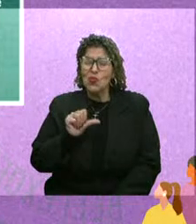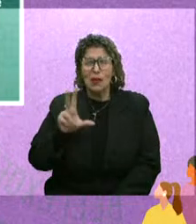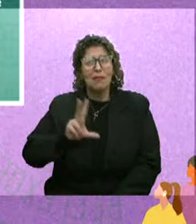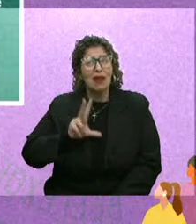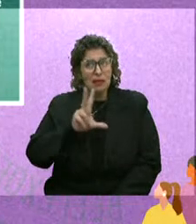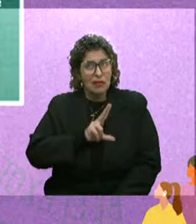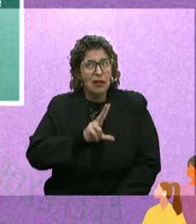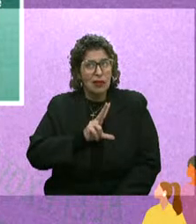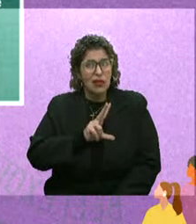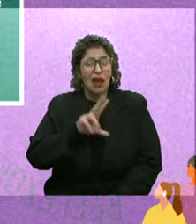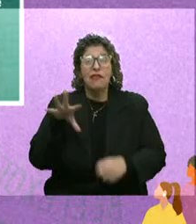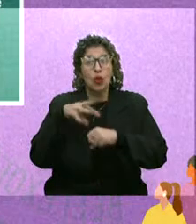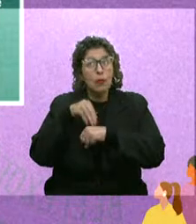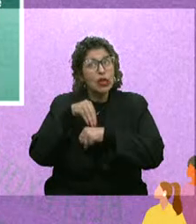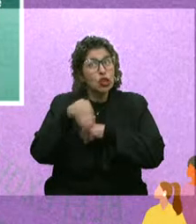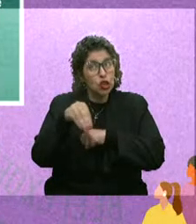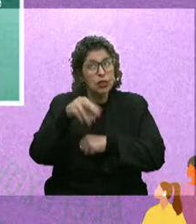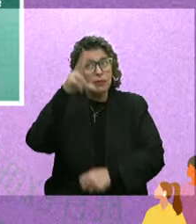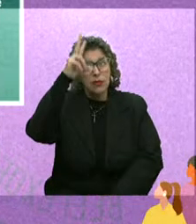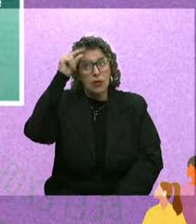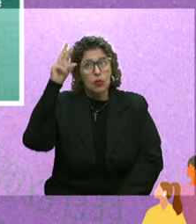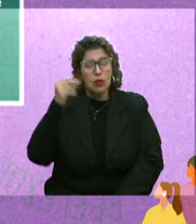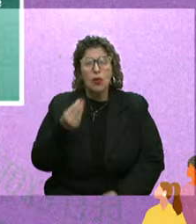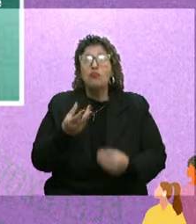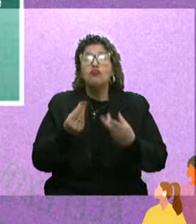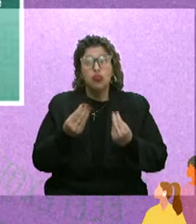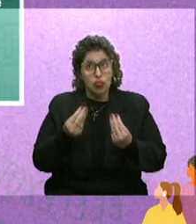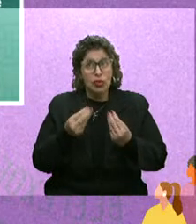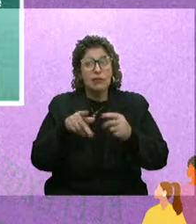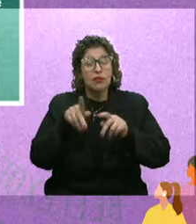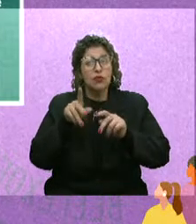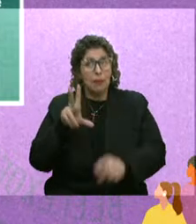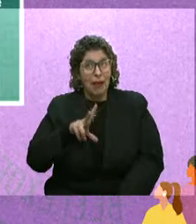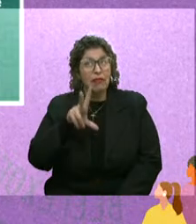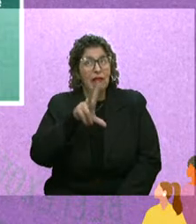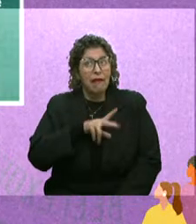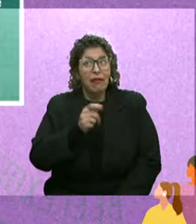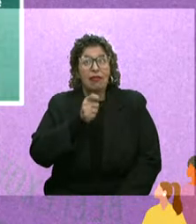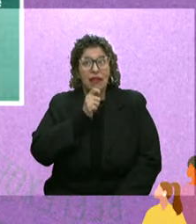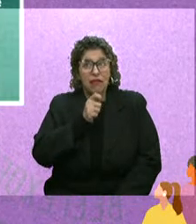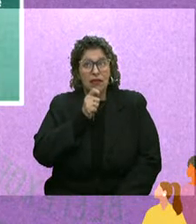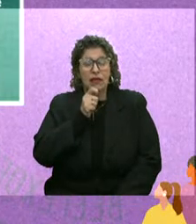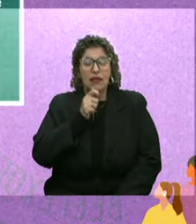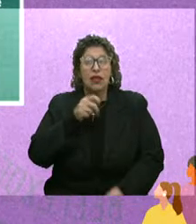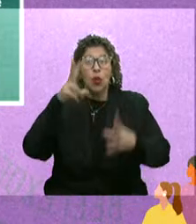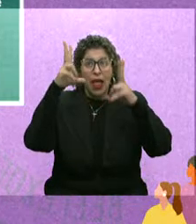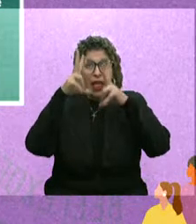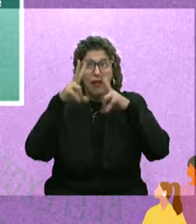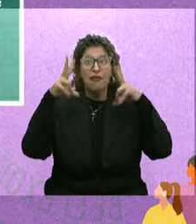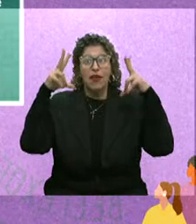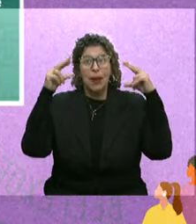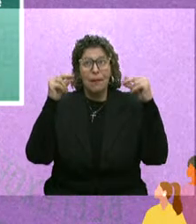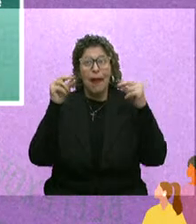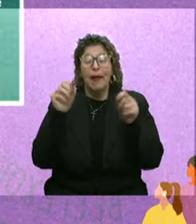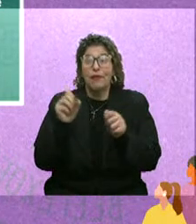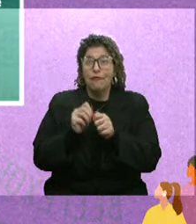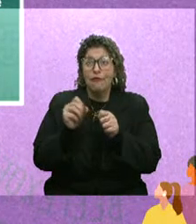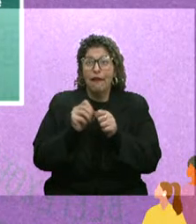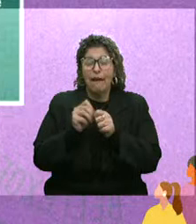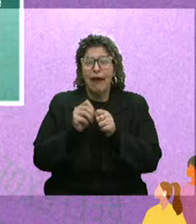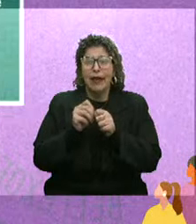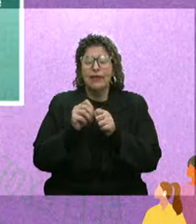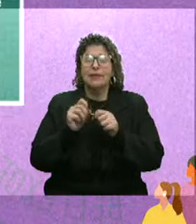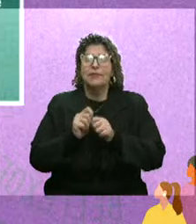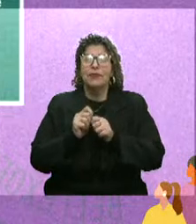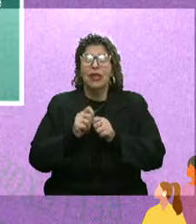uma dica para os prefeitos. Muitos entrevistados acreditam que, quando a enfermagem faz a medição,